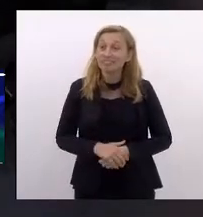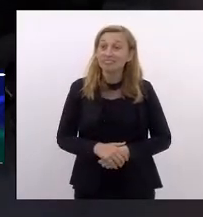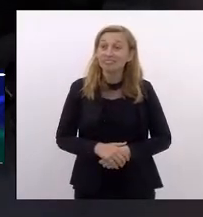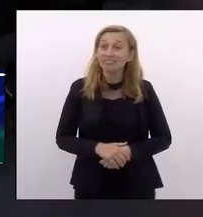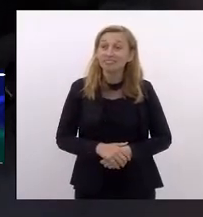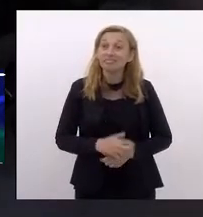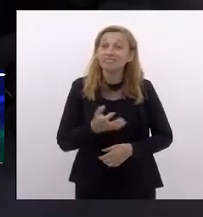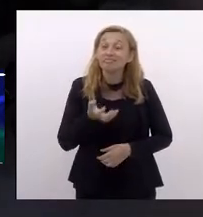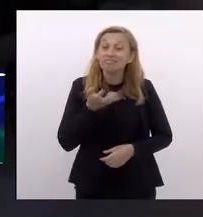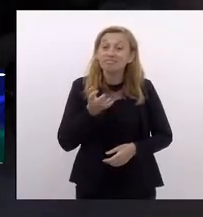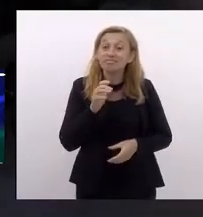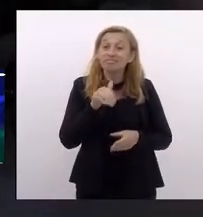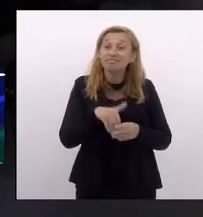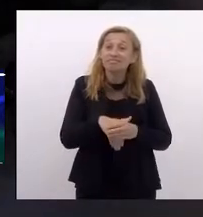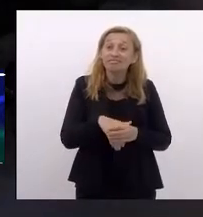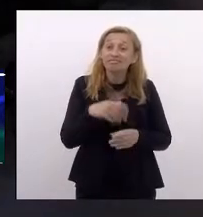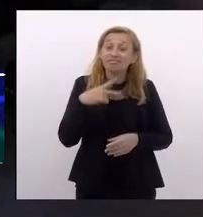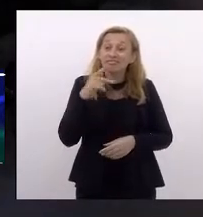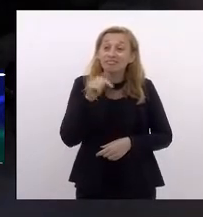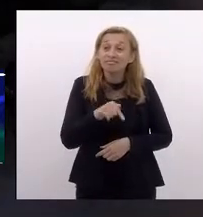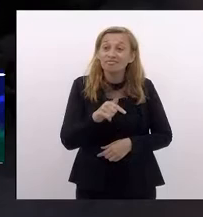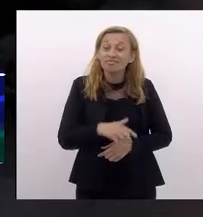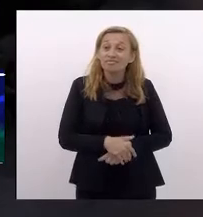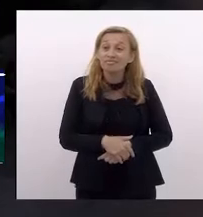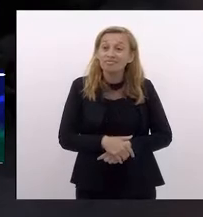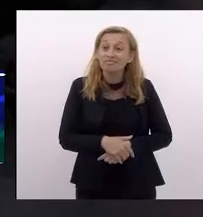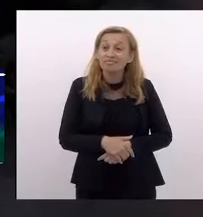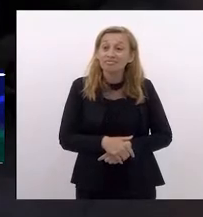eu queria declarar aqui